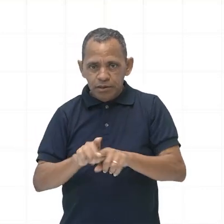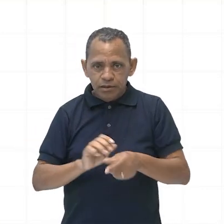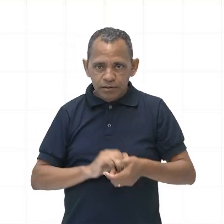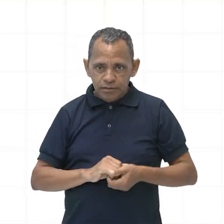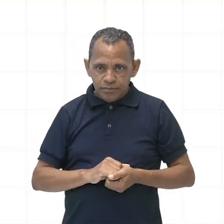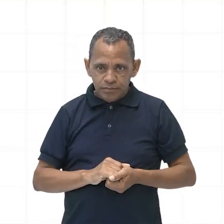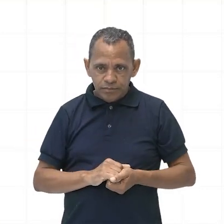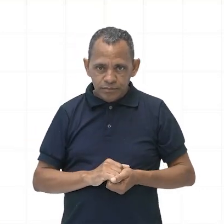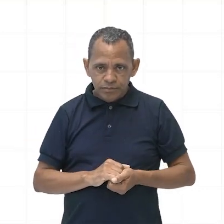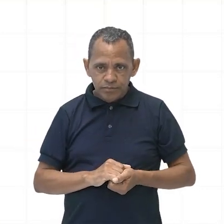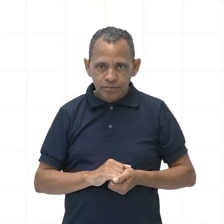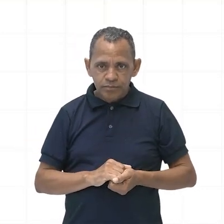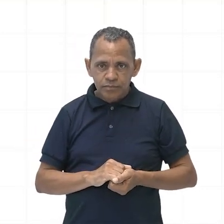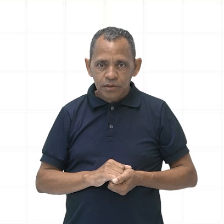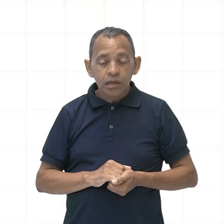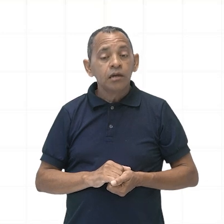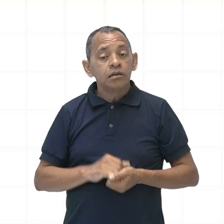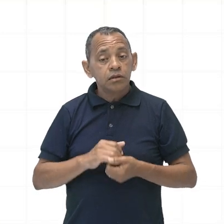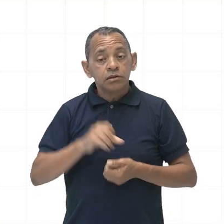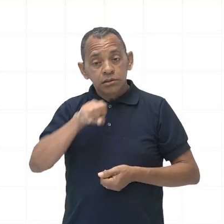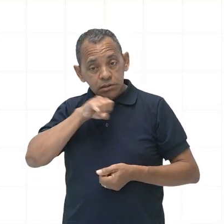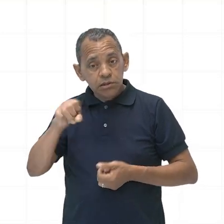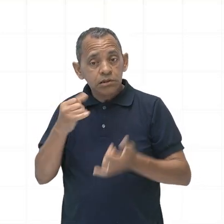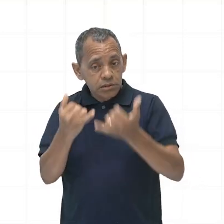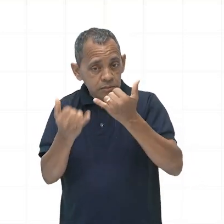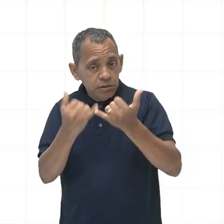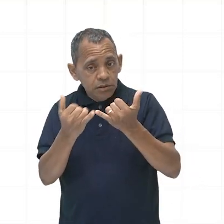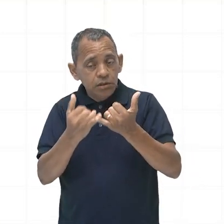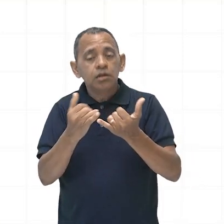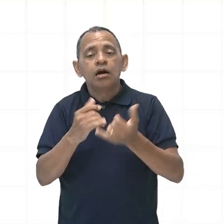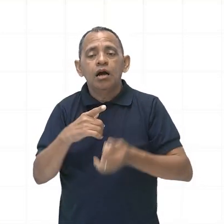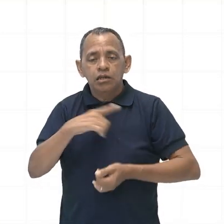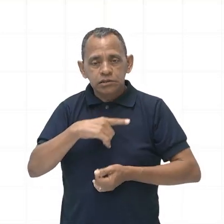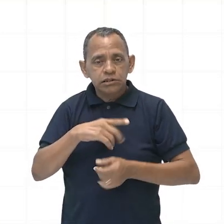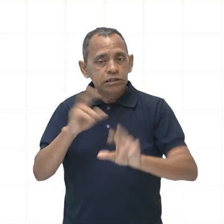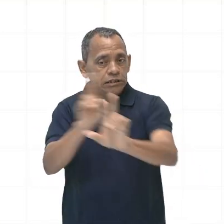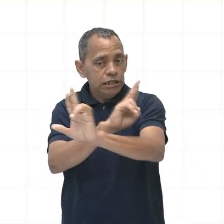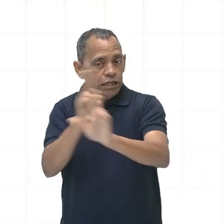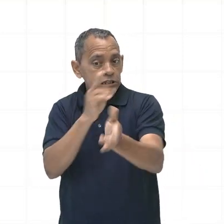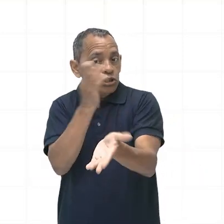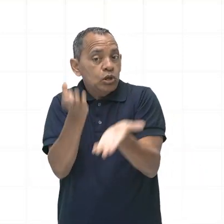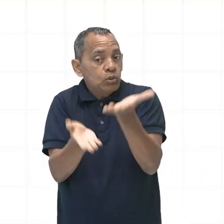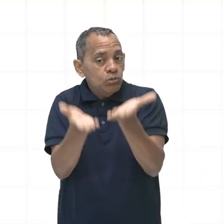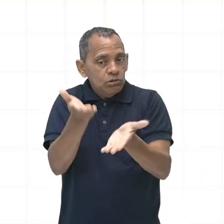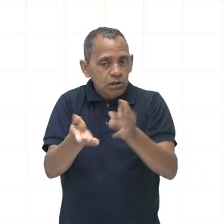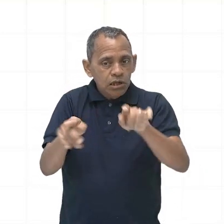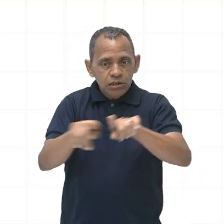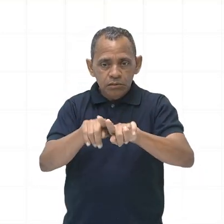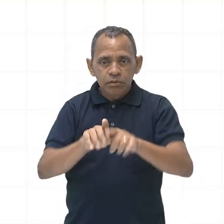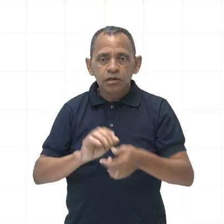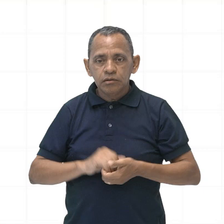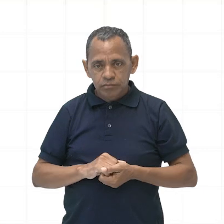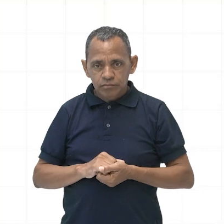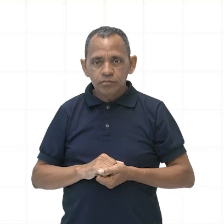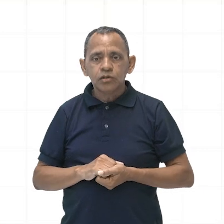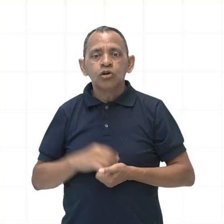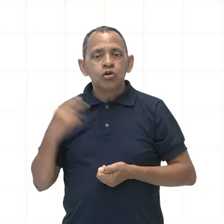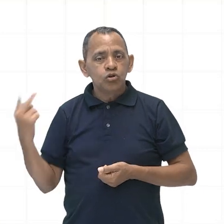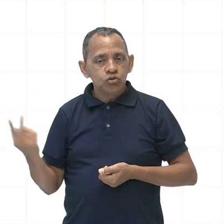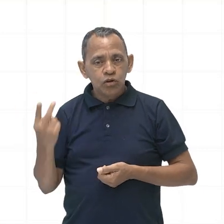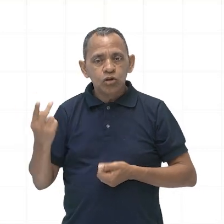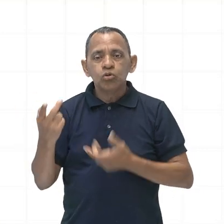certo? E se isso é semelhante, então vale a proporcionalidade entre os lados e vale também os ângulos